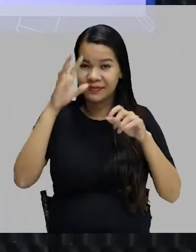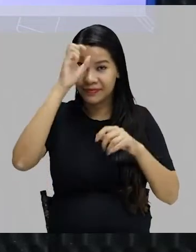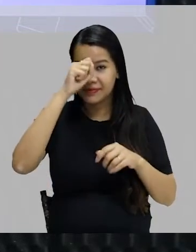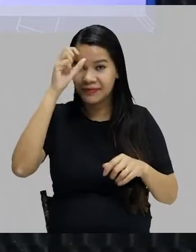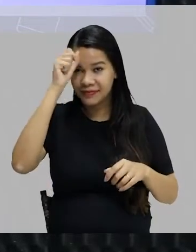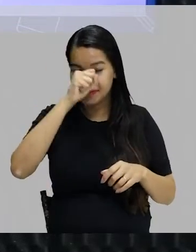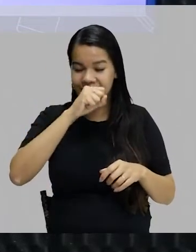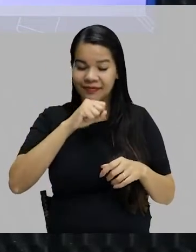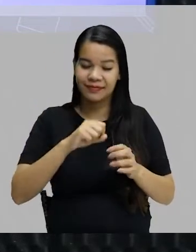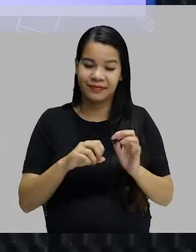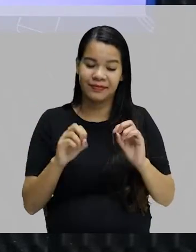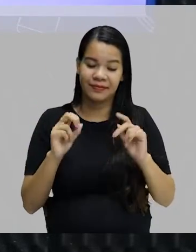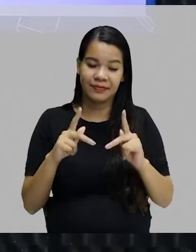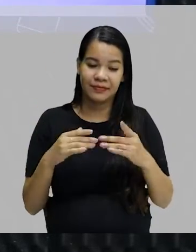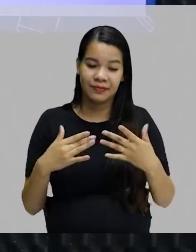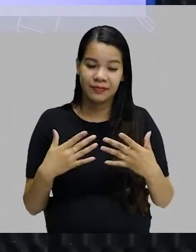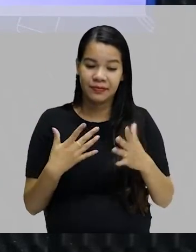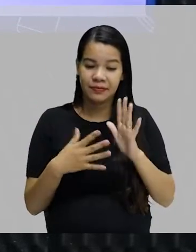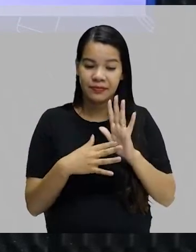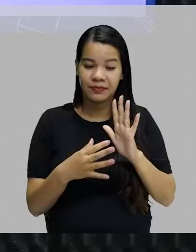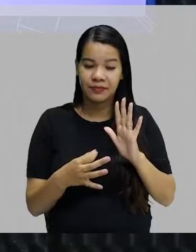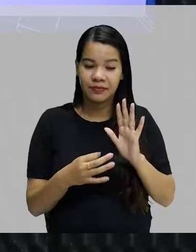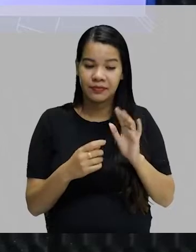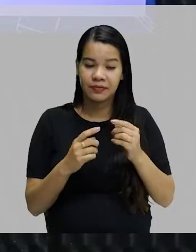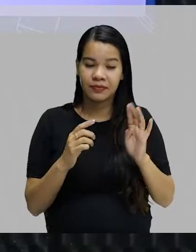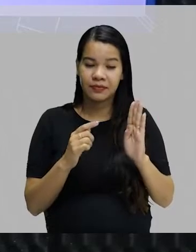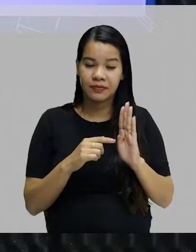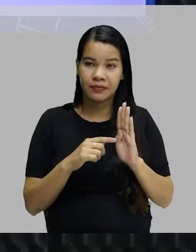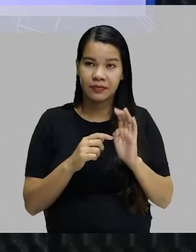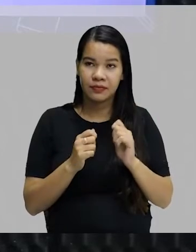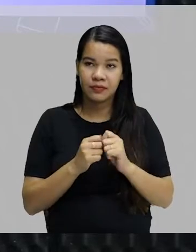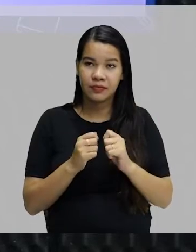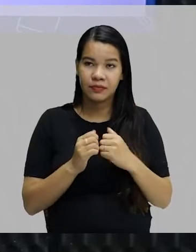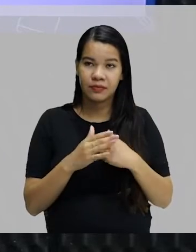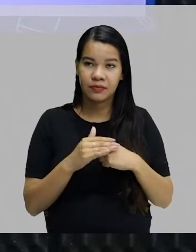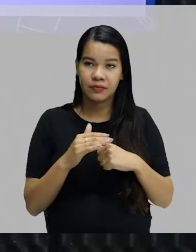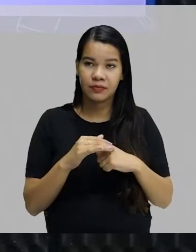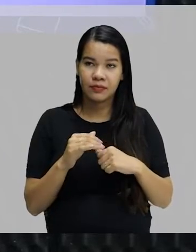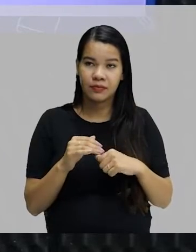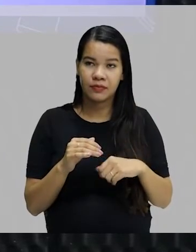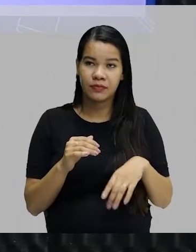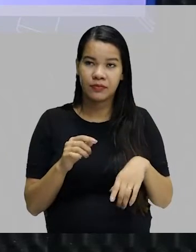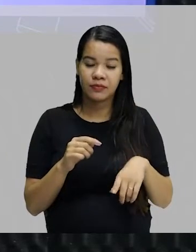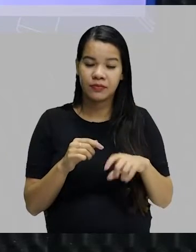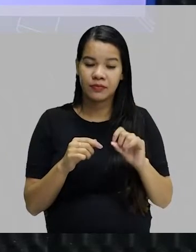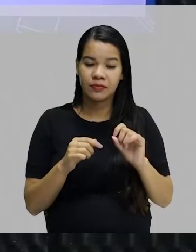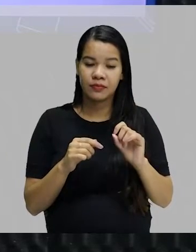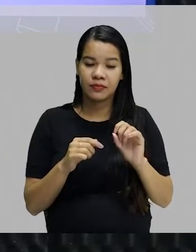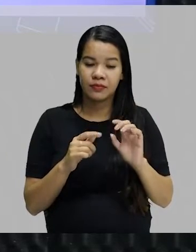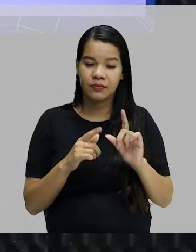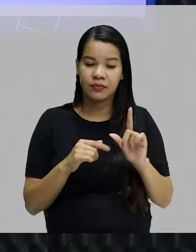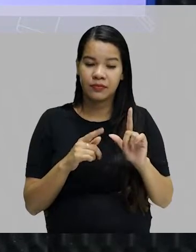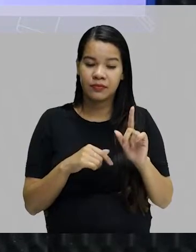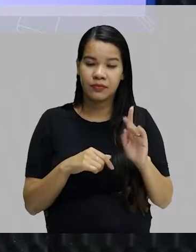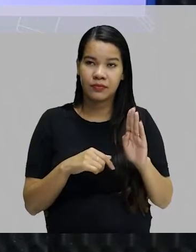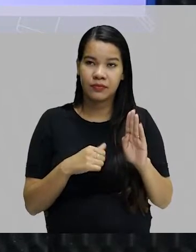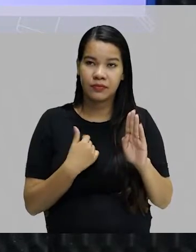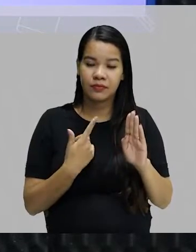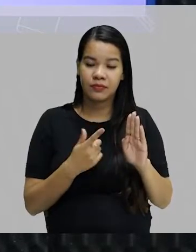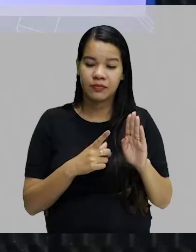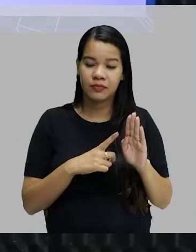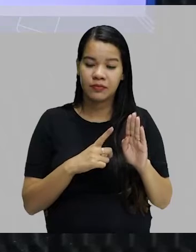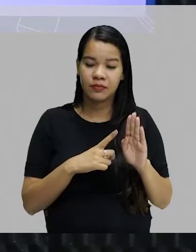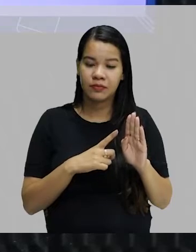aos senhores que tratem esta letra B com muito carinho e ali assinale a letra B, né? que nós